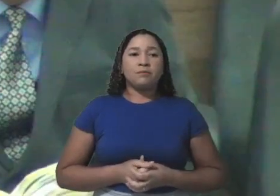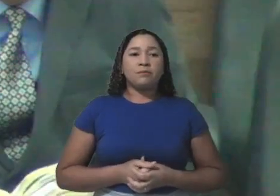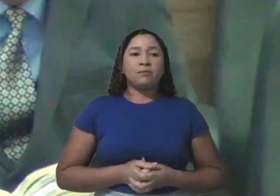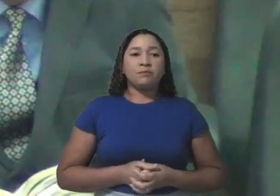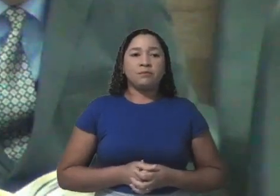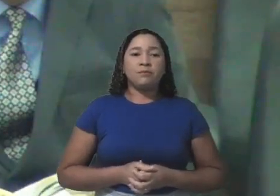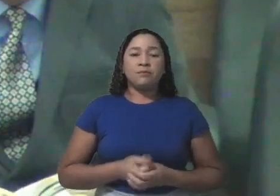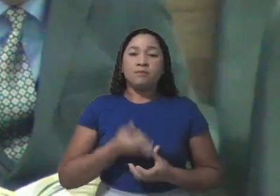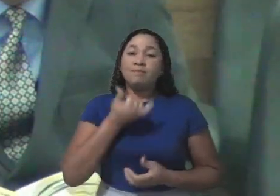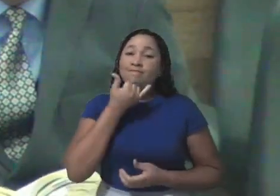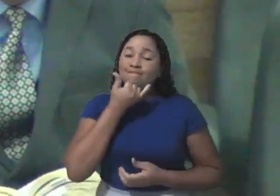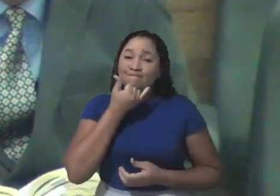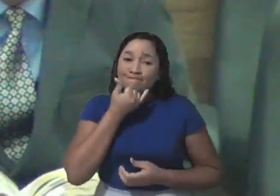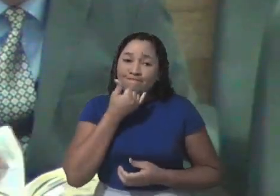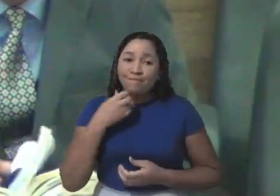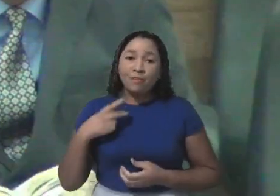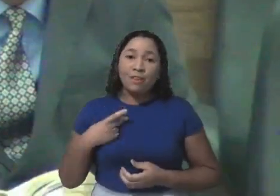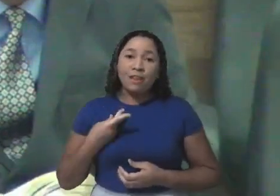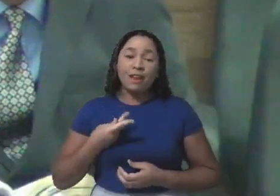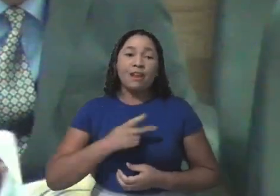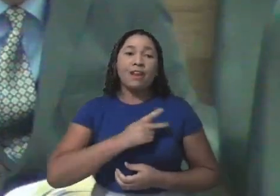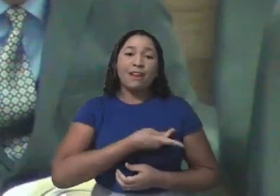perdão, irmãos, Hebreus,